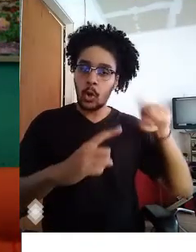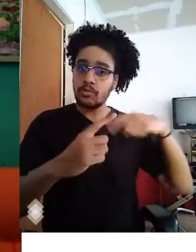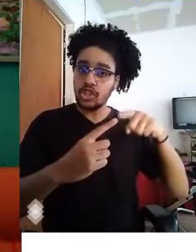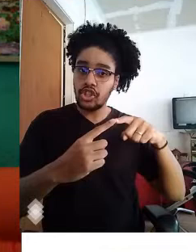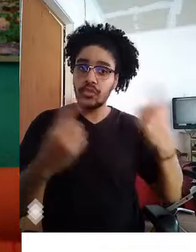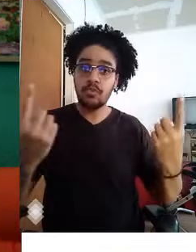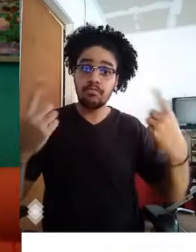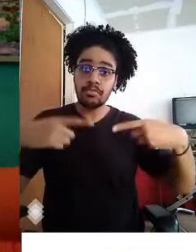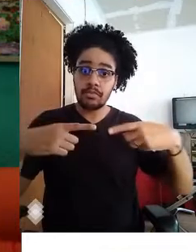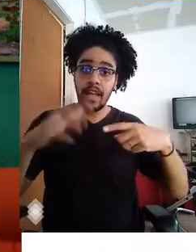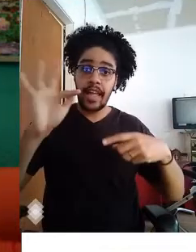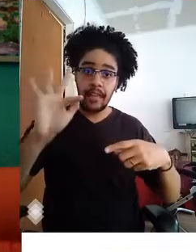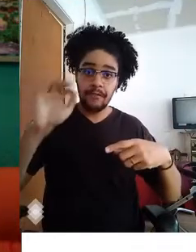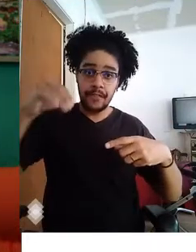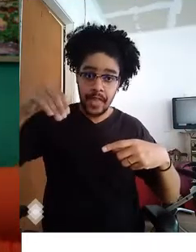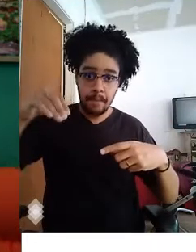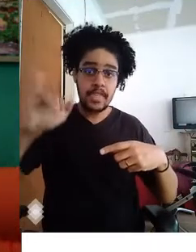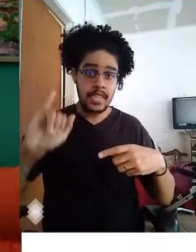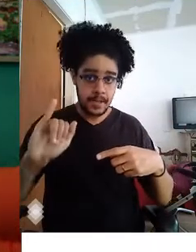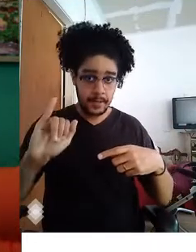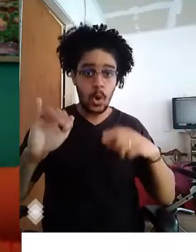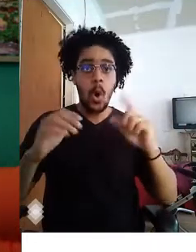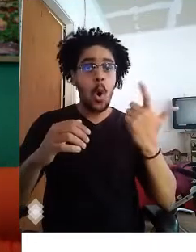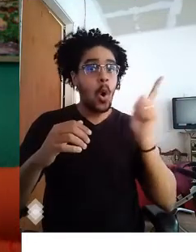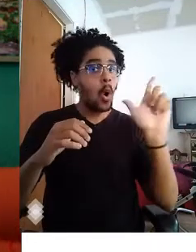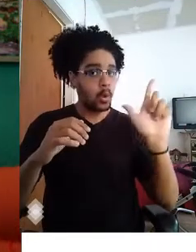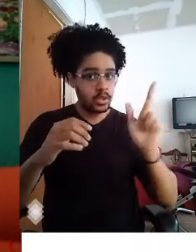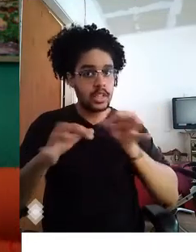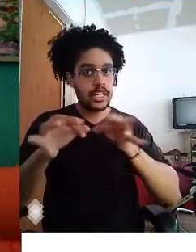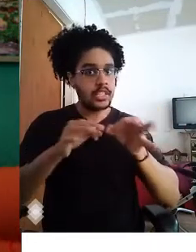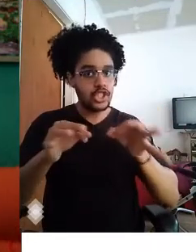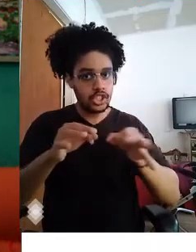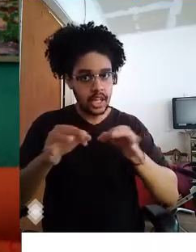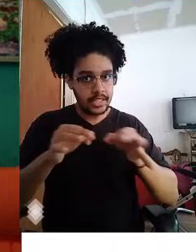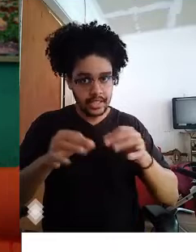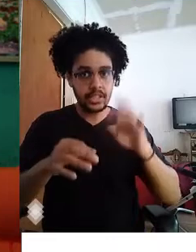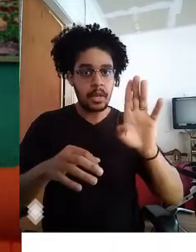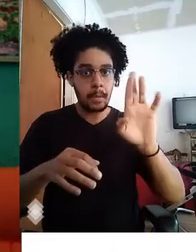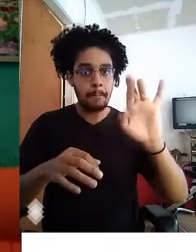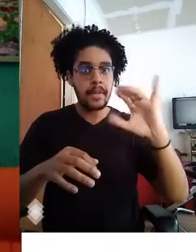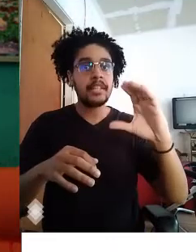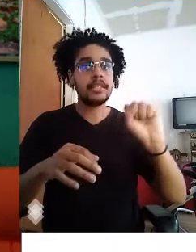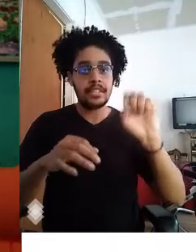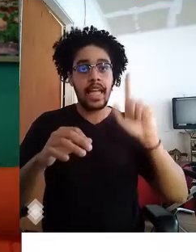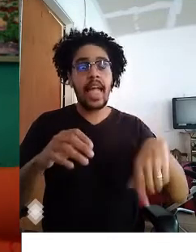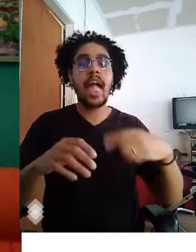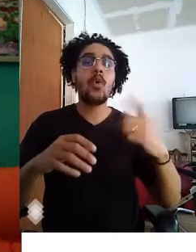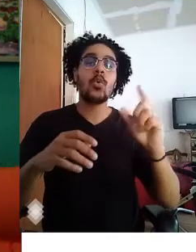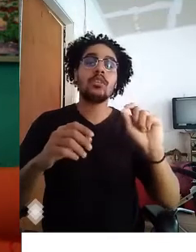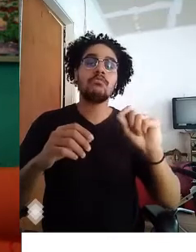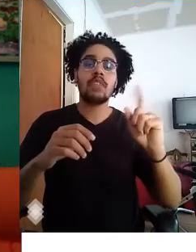objetivo, rivalizar com o FMI. Outra estratégia dos BRICS é tentar fazer